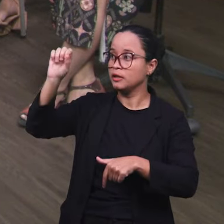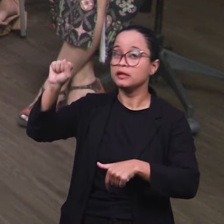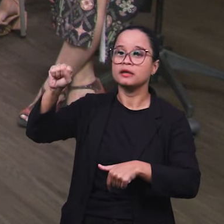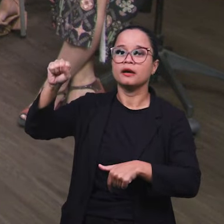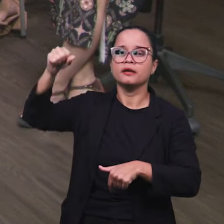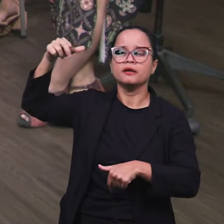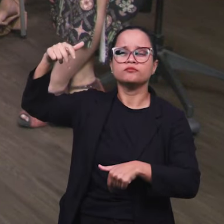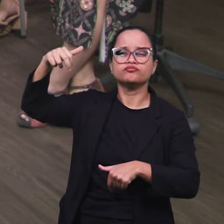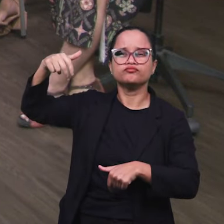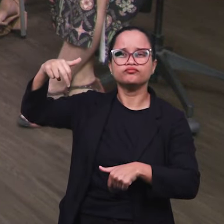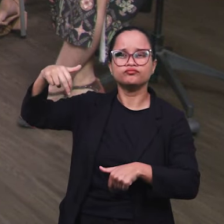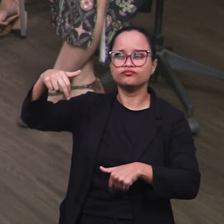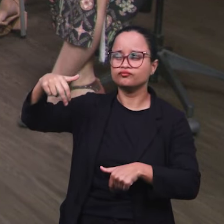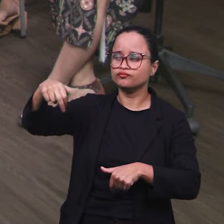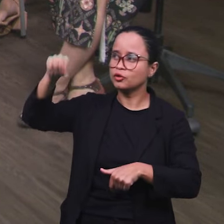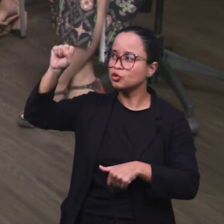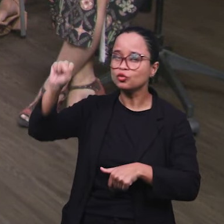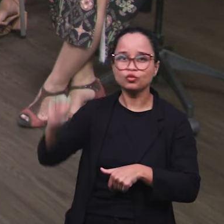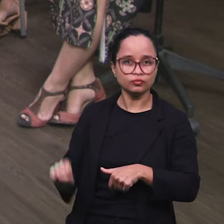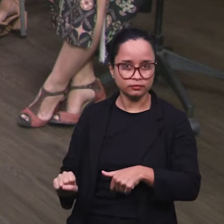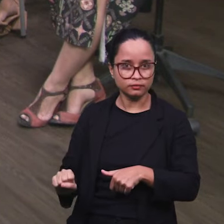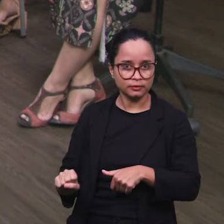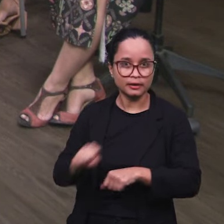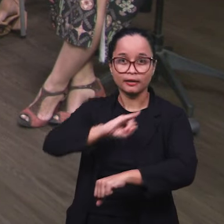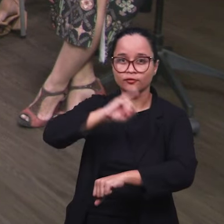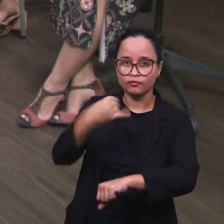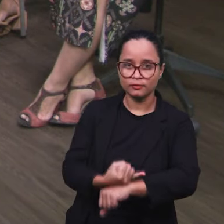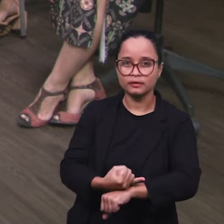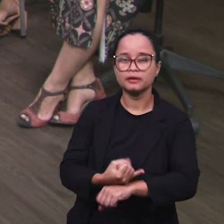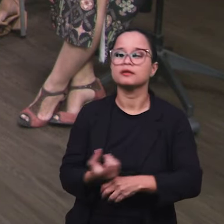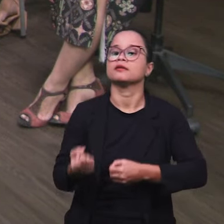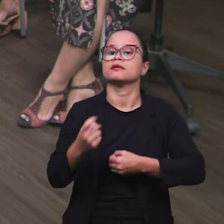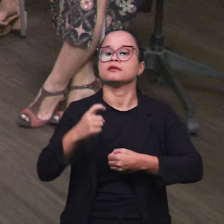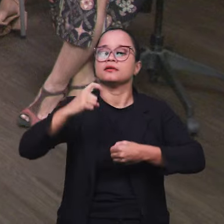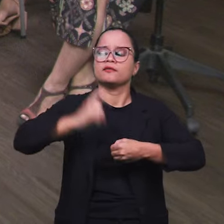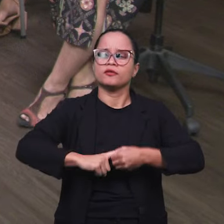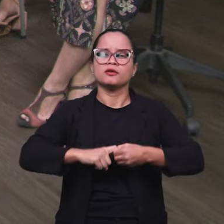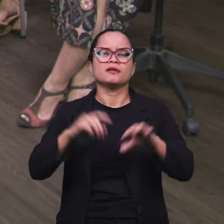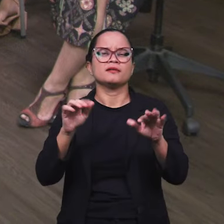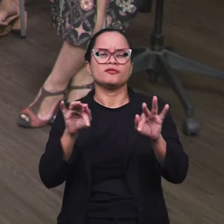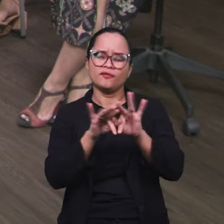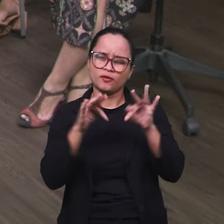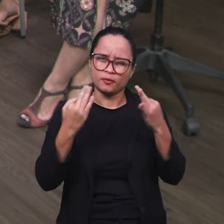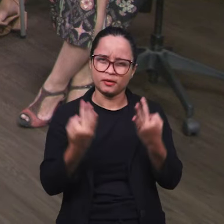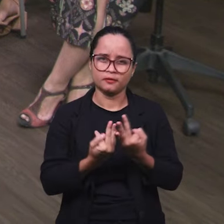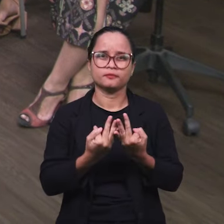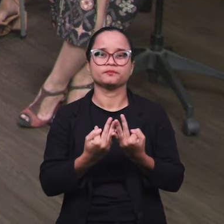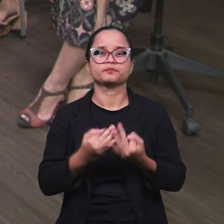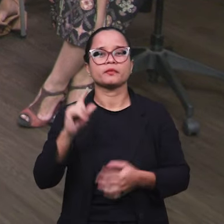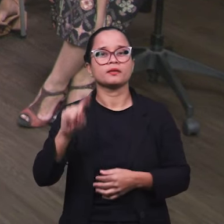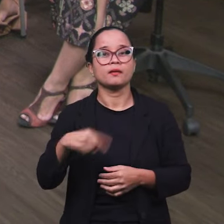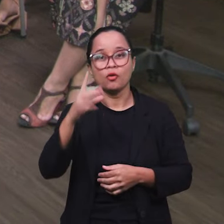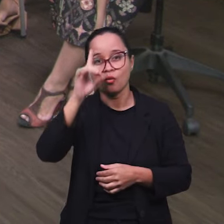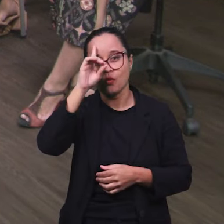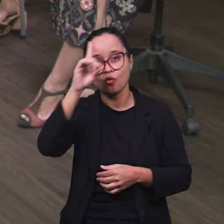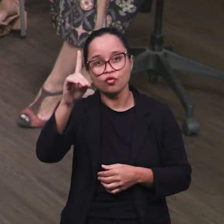lá para a Galileia. Exatamente. Então, no retorno, tinha os